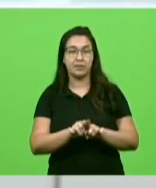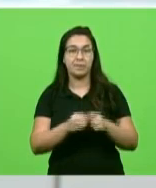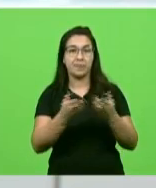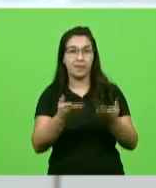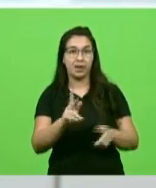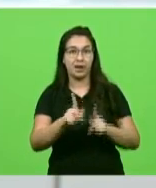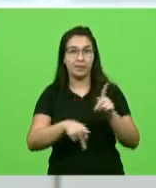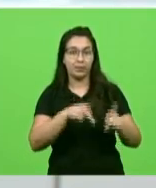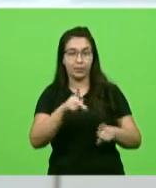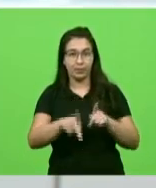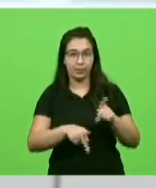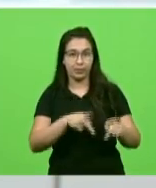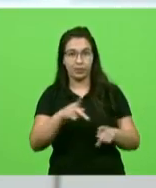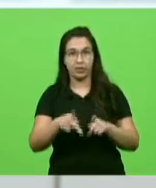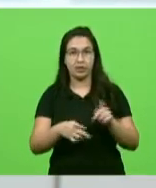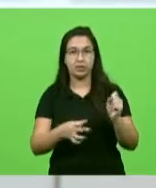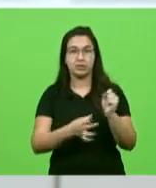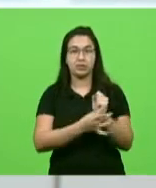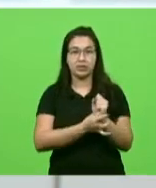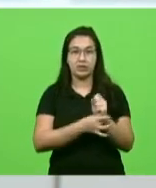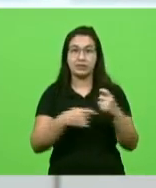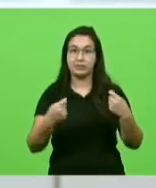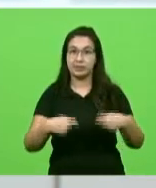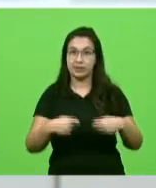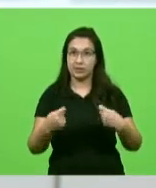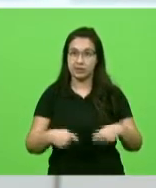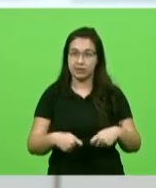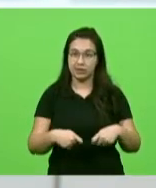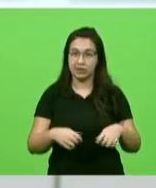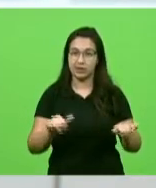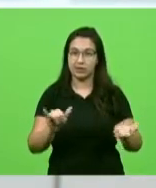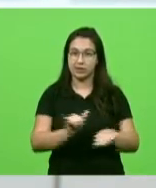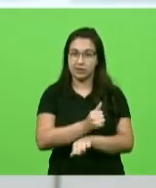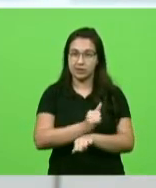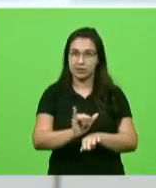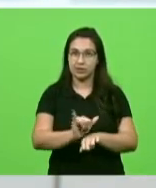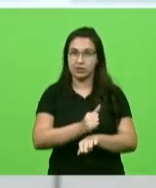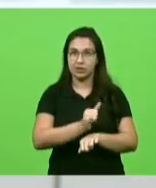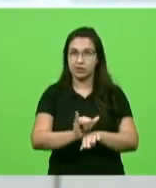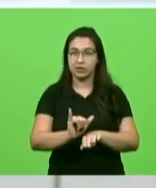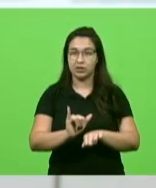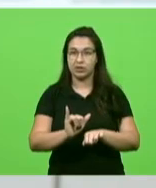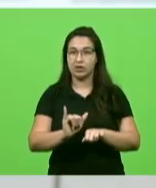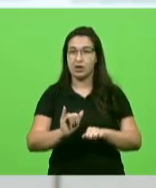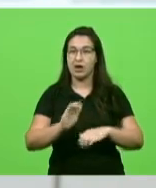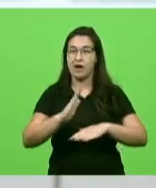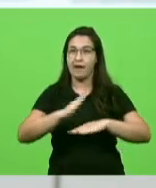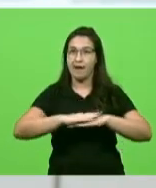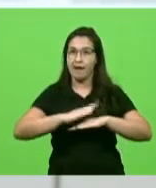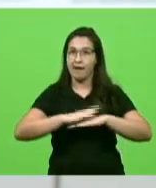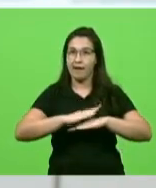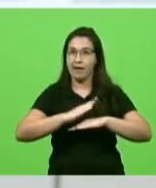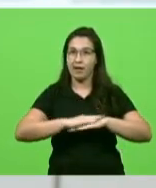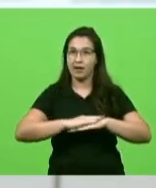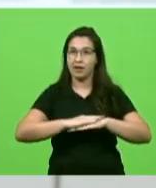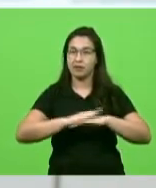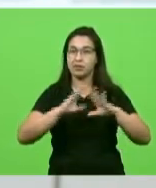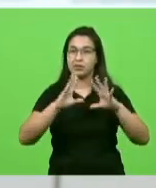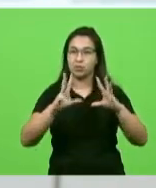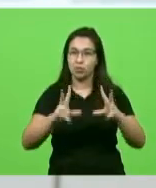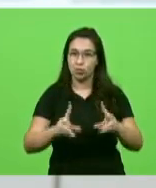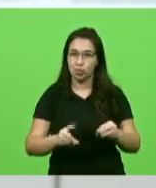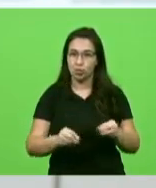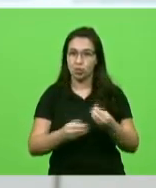se torna necessária a concepção estratégica de uma ação na qual todos os seus